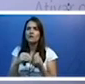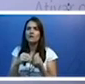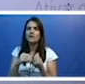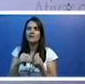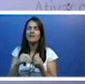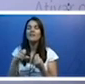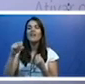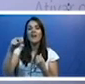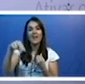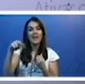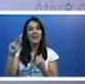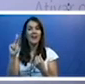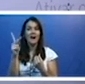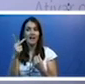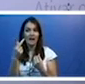se transforma em